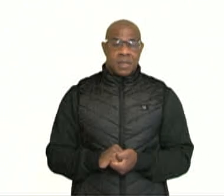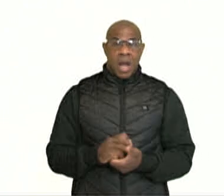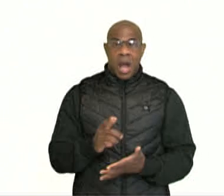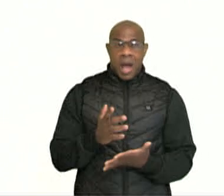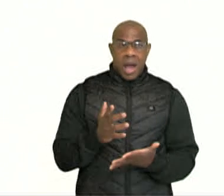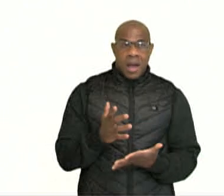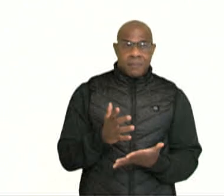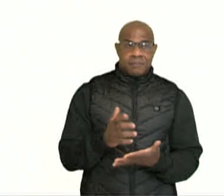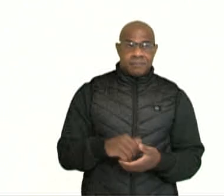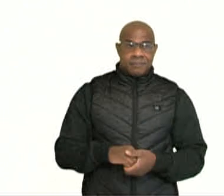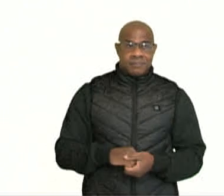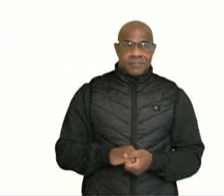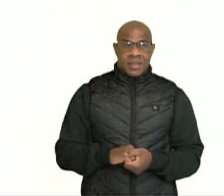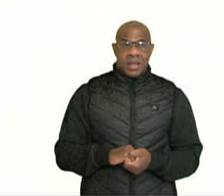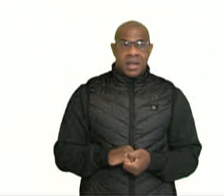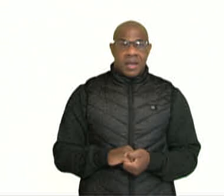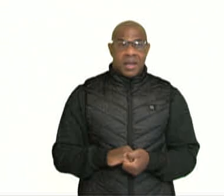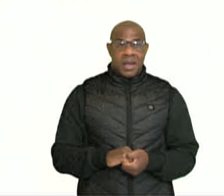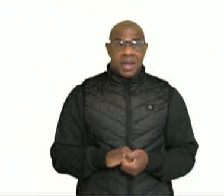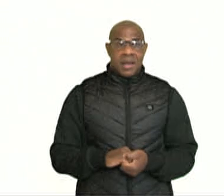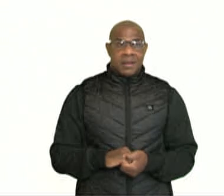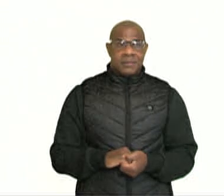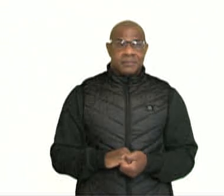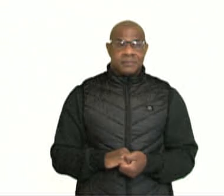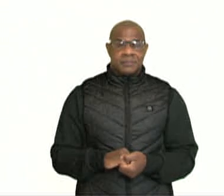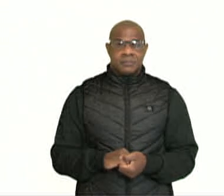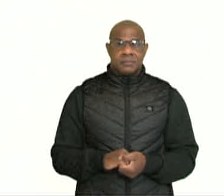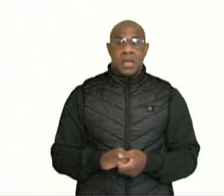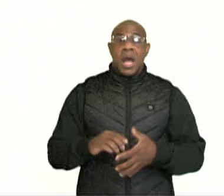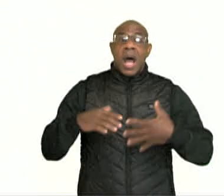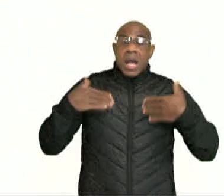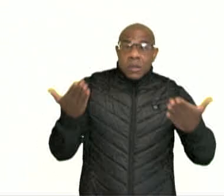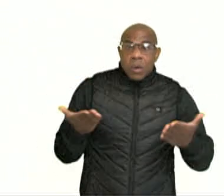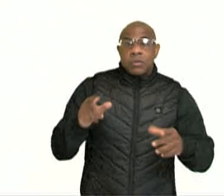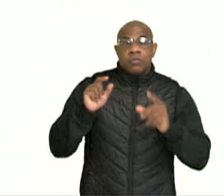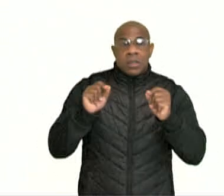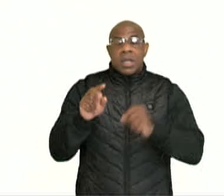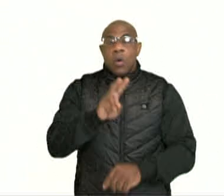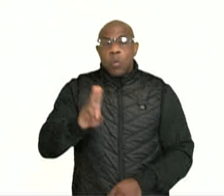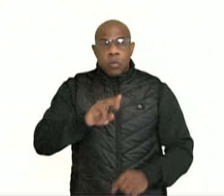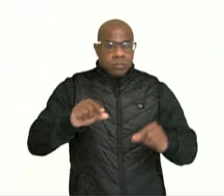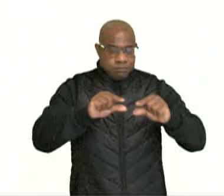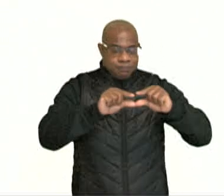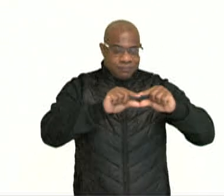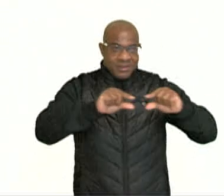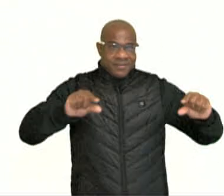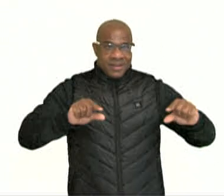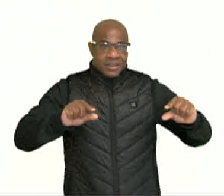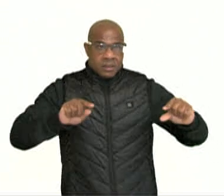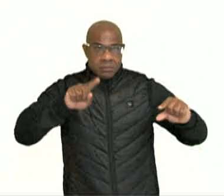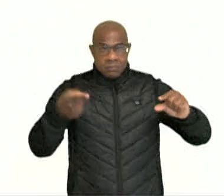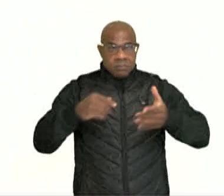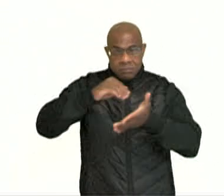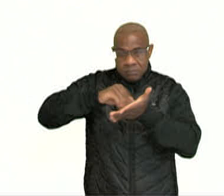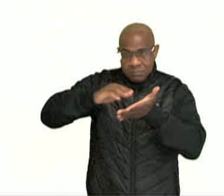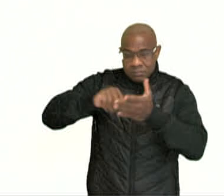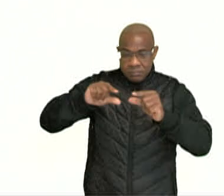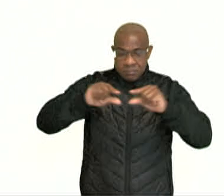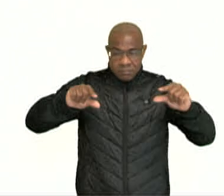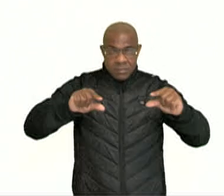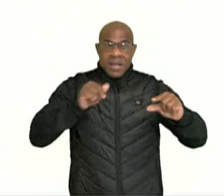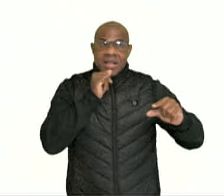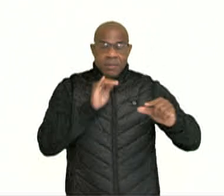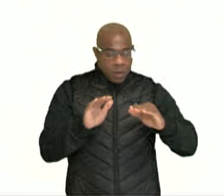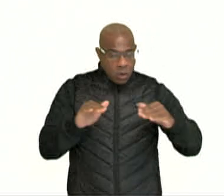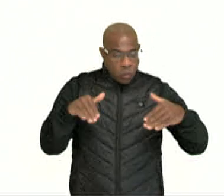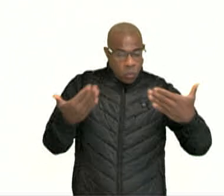ser dispensada. Fica mais fácil alinhar os dentes quando se usa aparelho cedo. Nesse caso, o